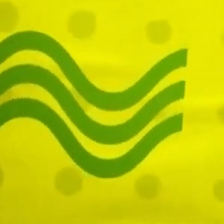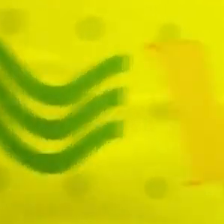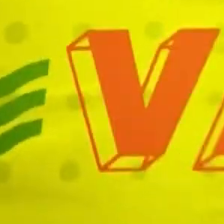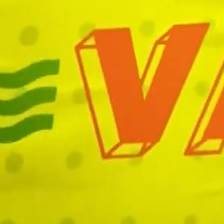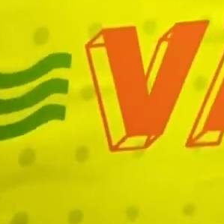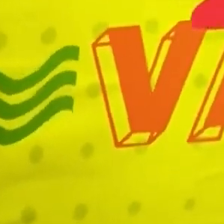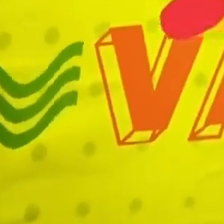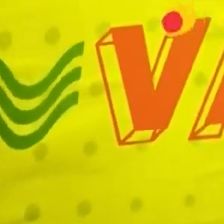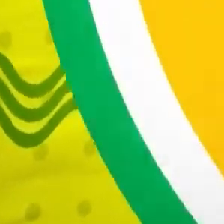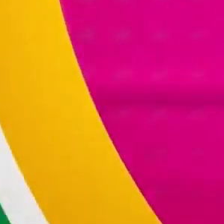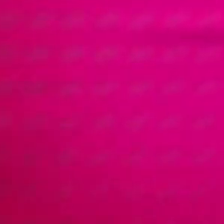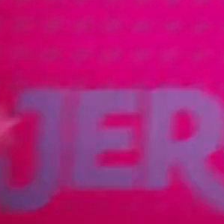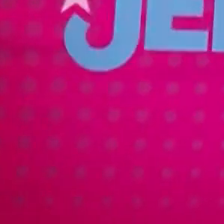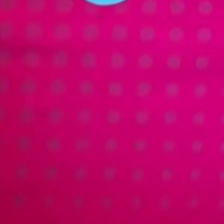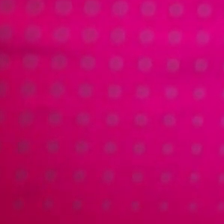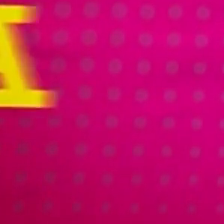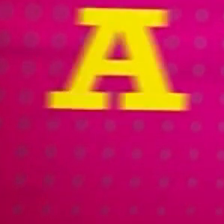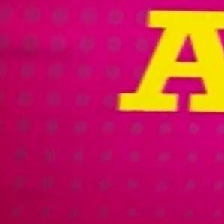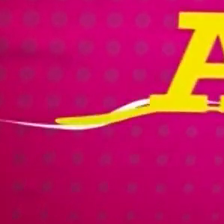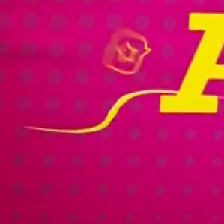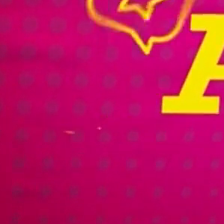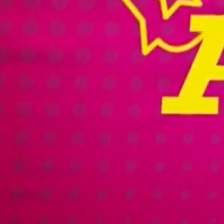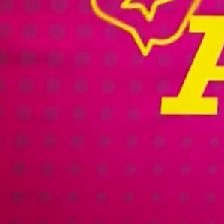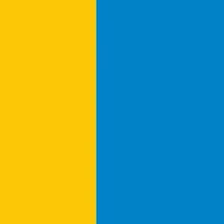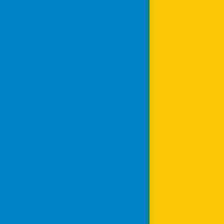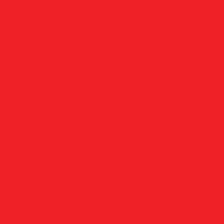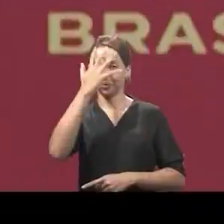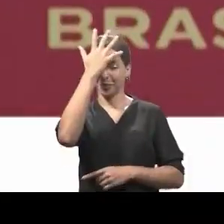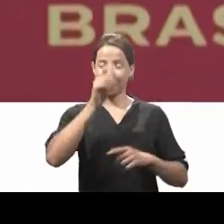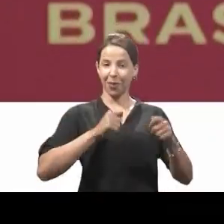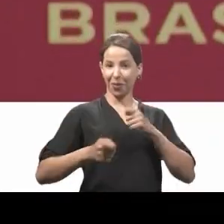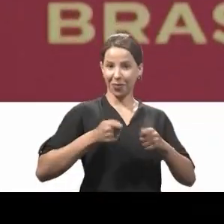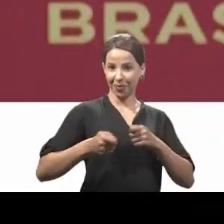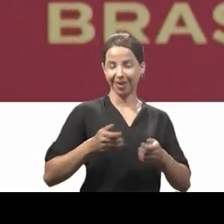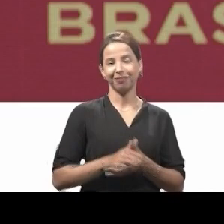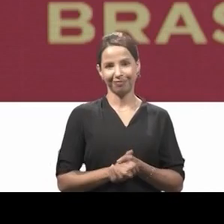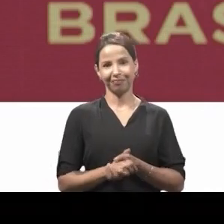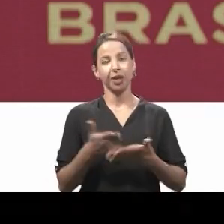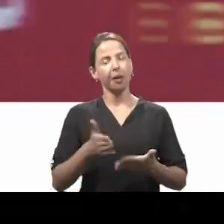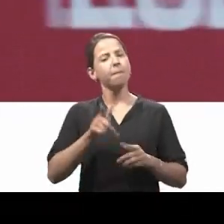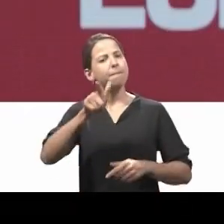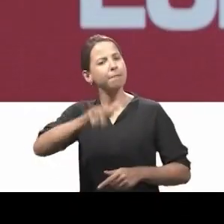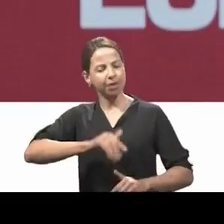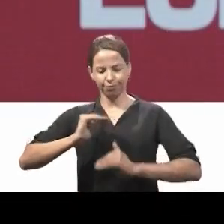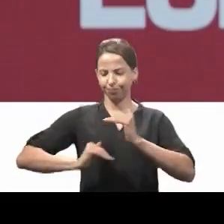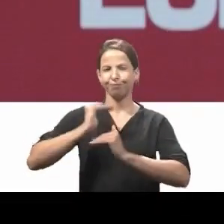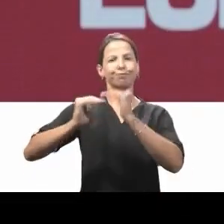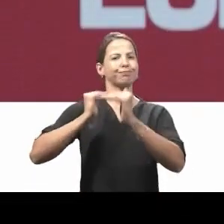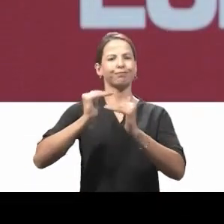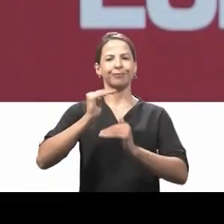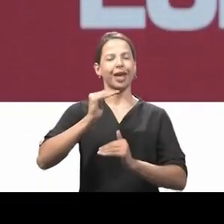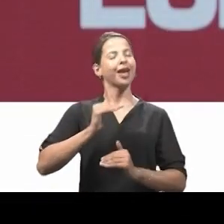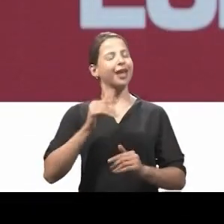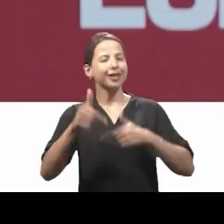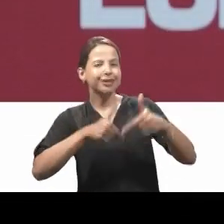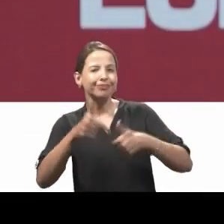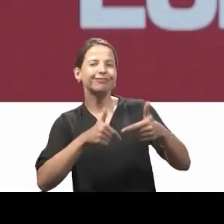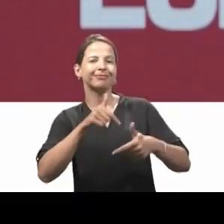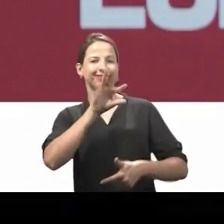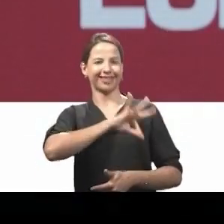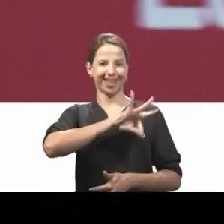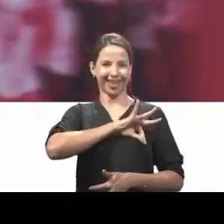Vote nos deputados que vão ajudar Lula e Jerônimo a governar. Mais desenvolvimento, emprego e renda. Como